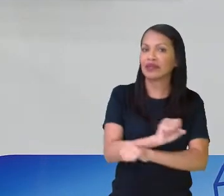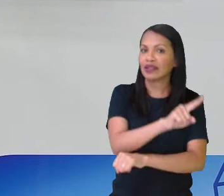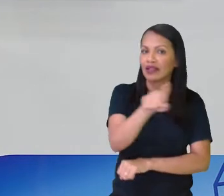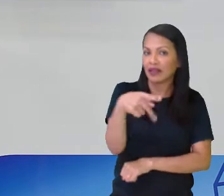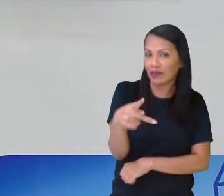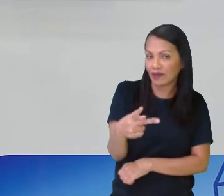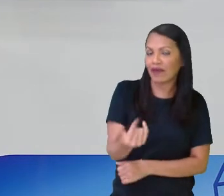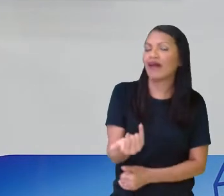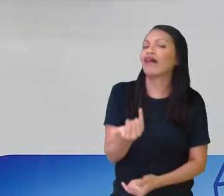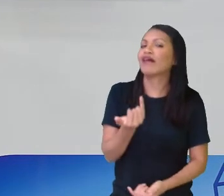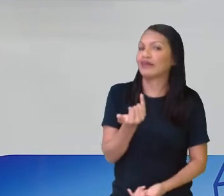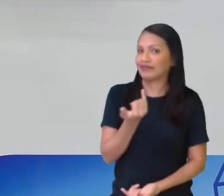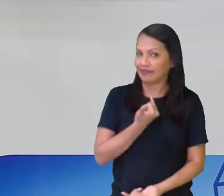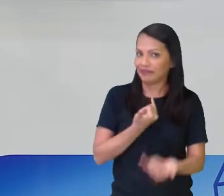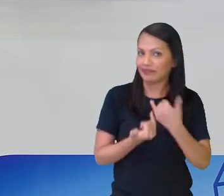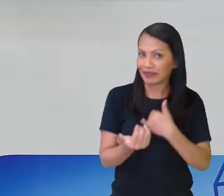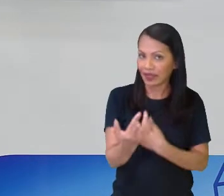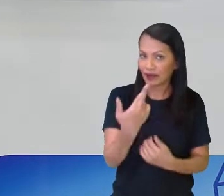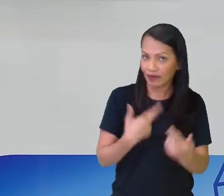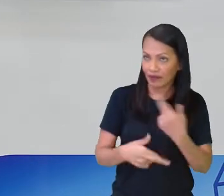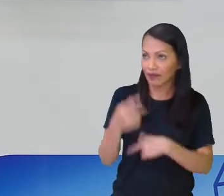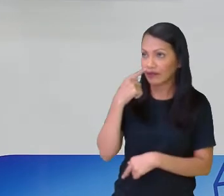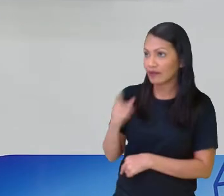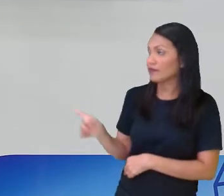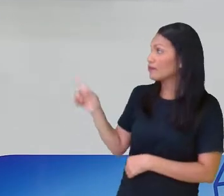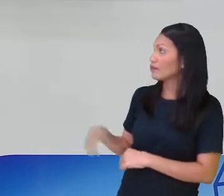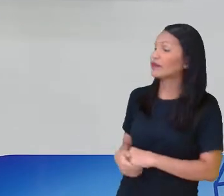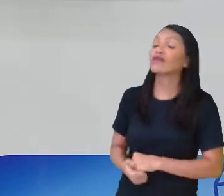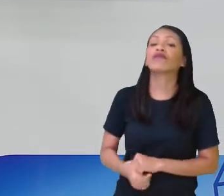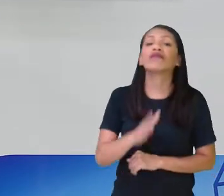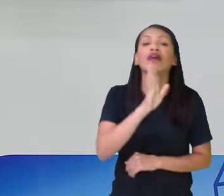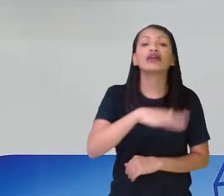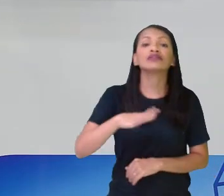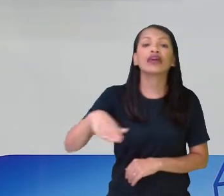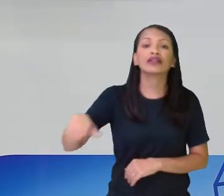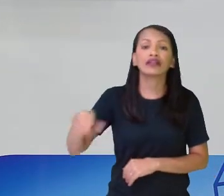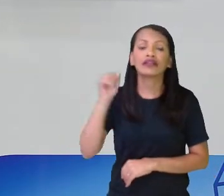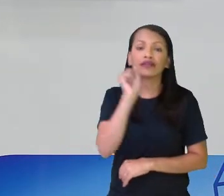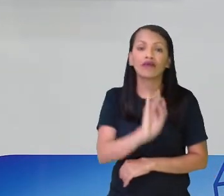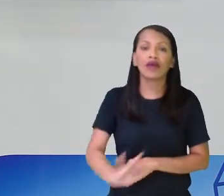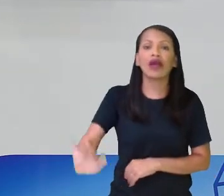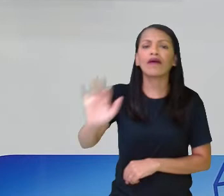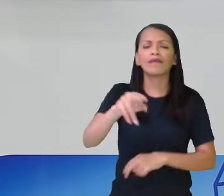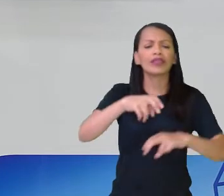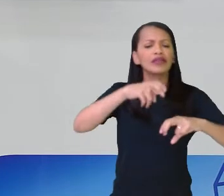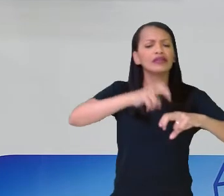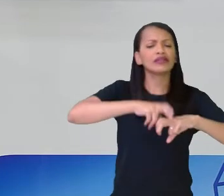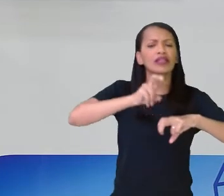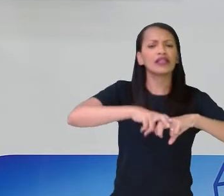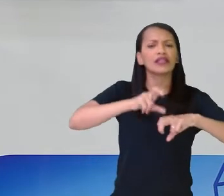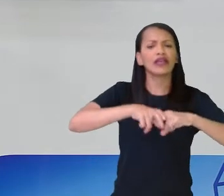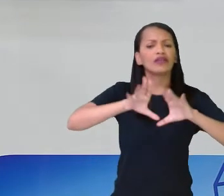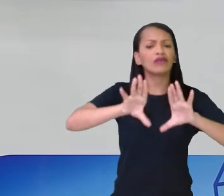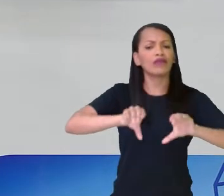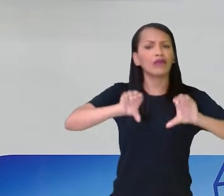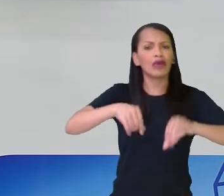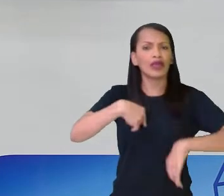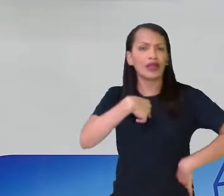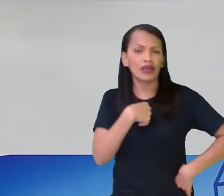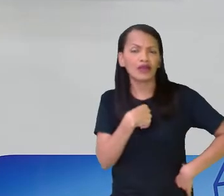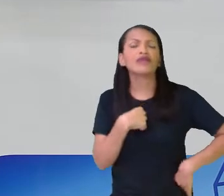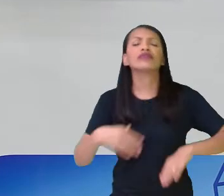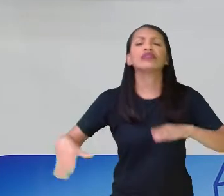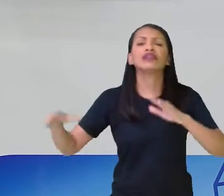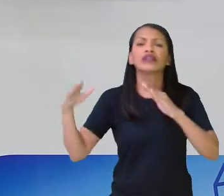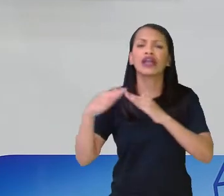respostas, tá certo? Você que está aí agora, quem sabe como essas crianças da imagem, sentadinho no sofá, Quando eu saí de casa estava